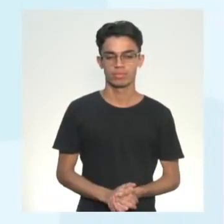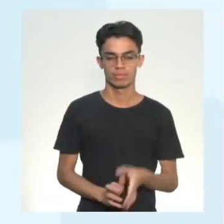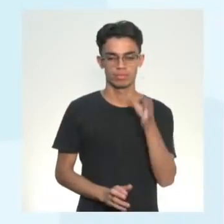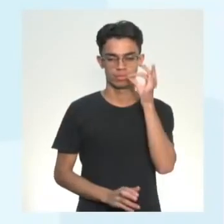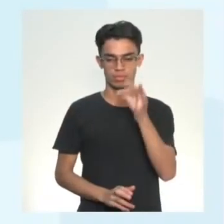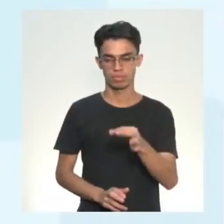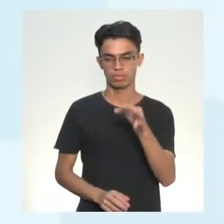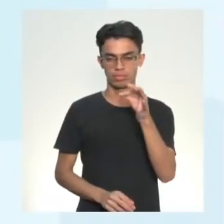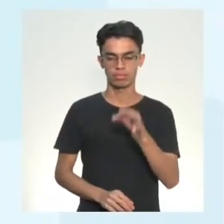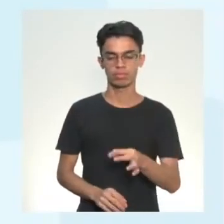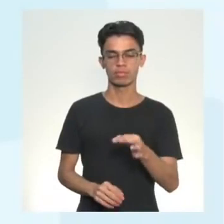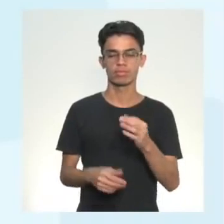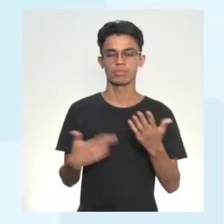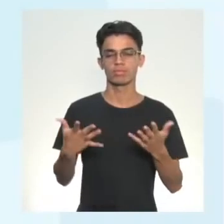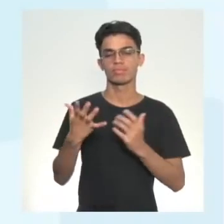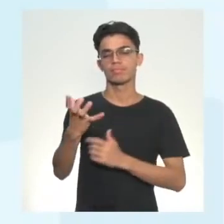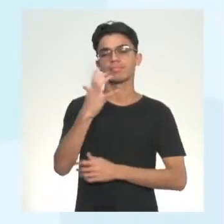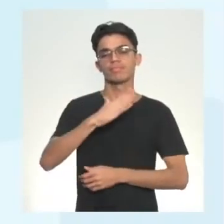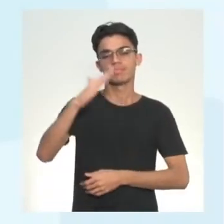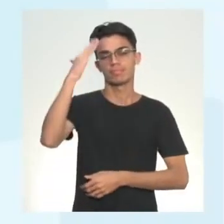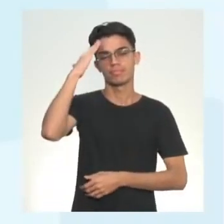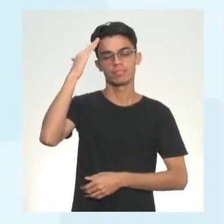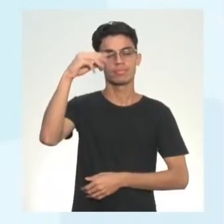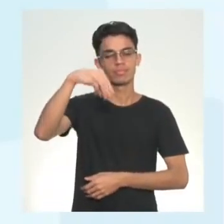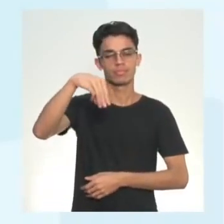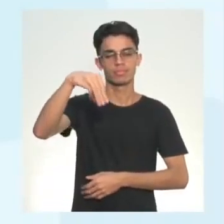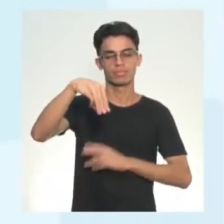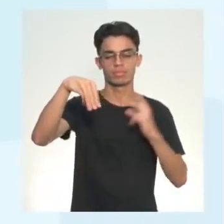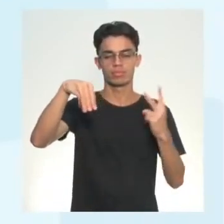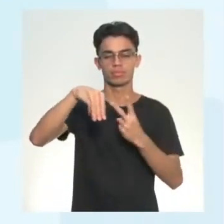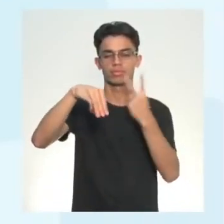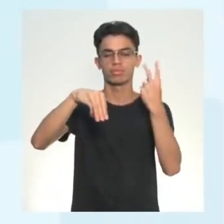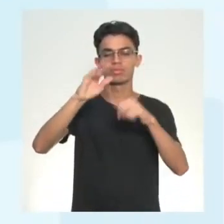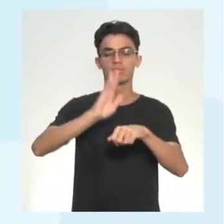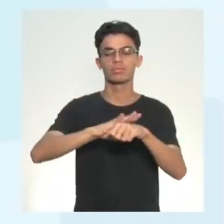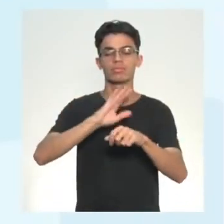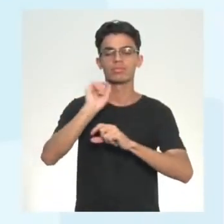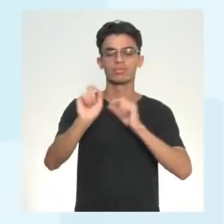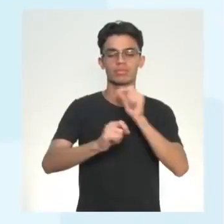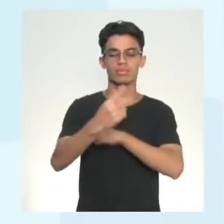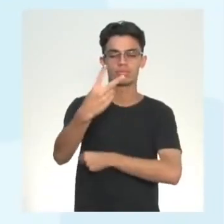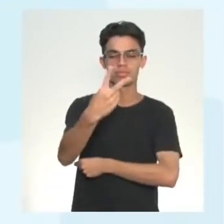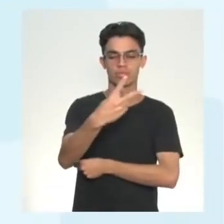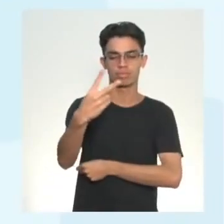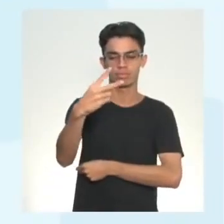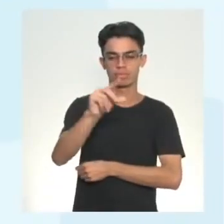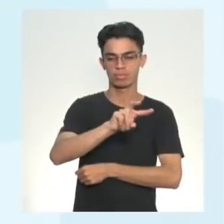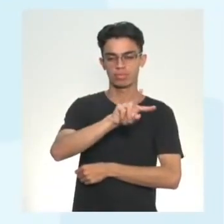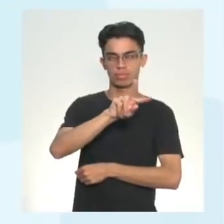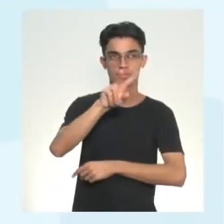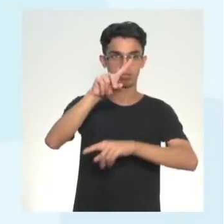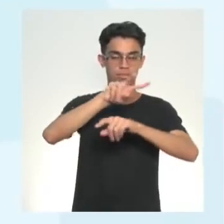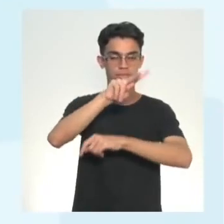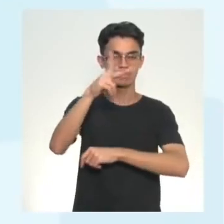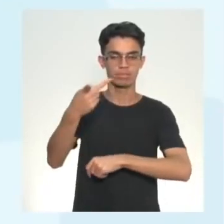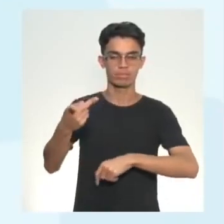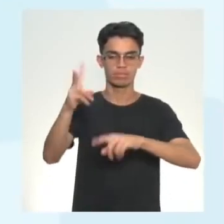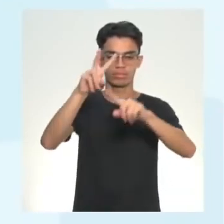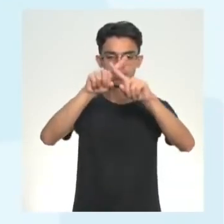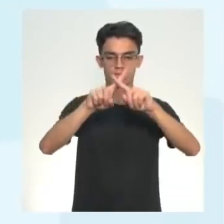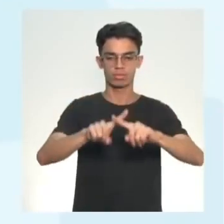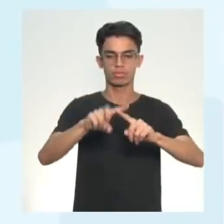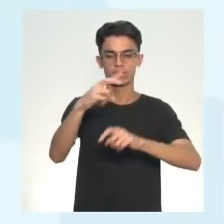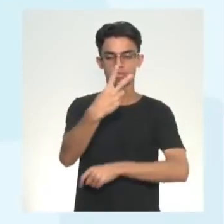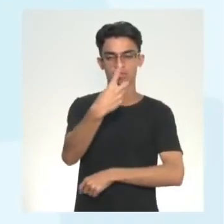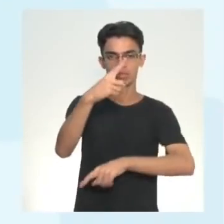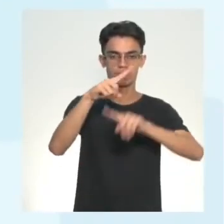Correto, pessoal? Quero saber o M. Então, o que eu faço? Pego o 2 e passo multiplicando.